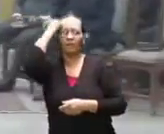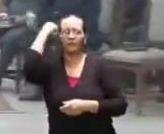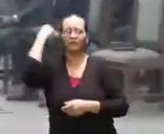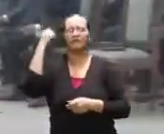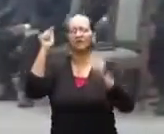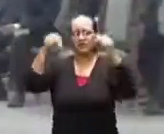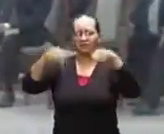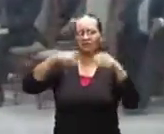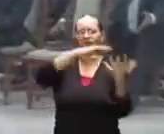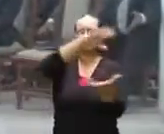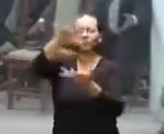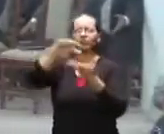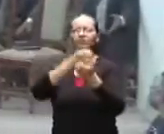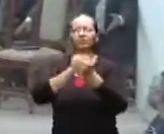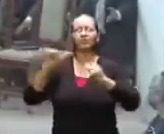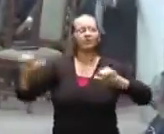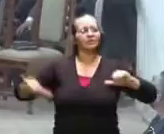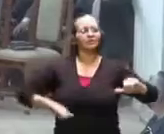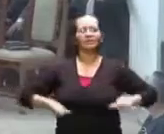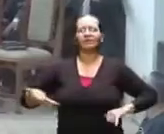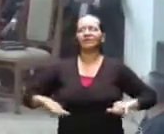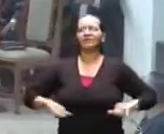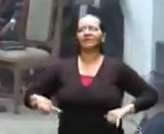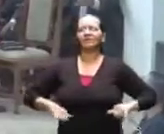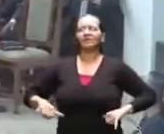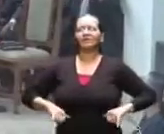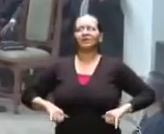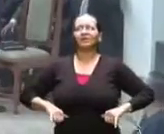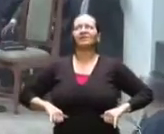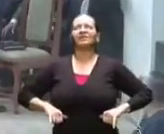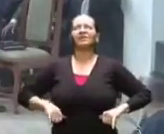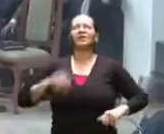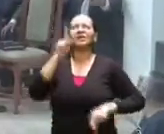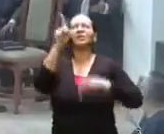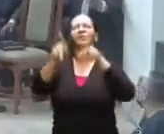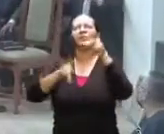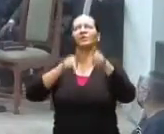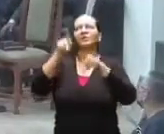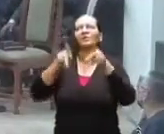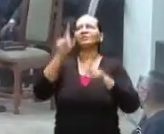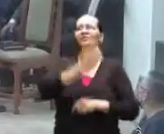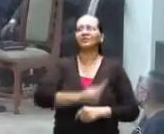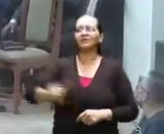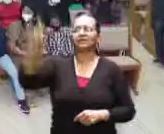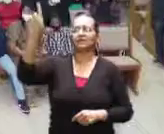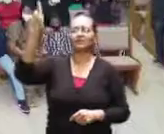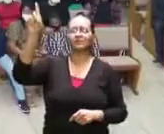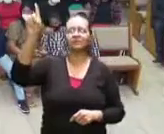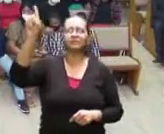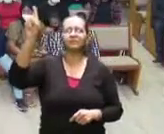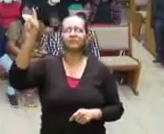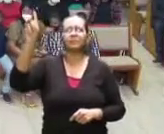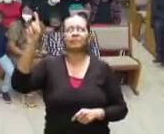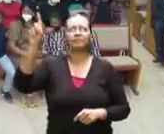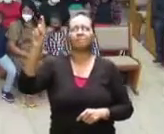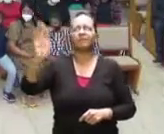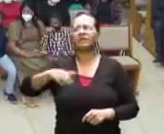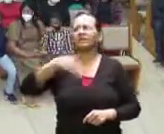sofre. Povo é um povo de Deus. Onde está?